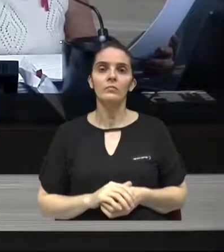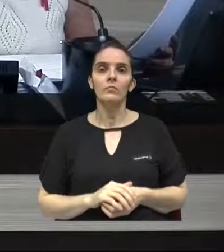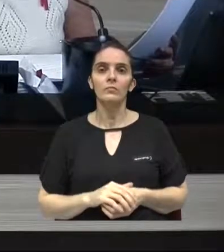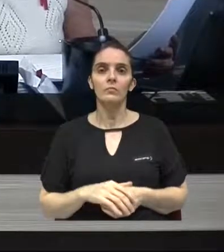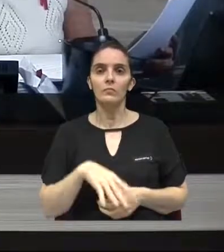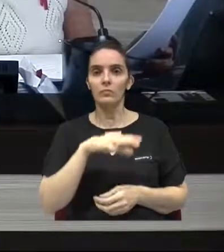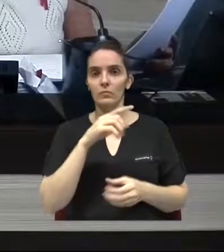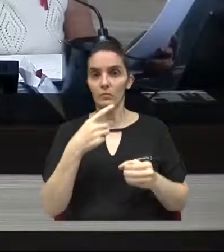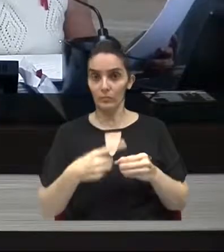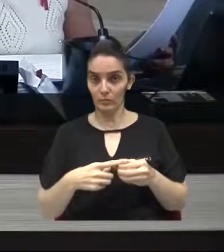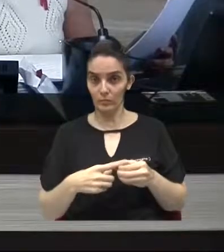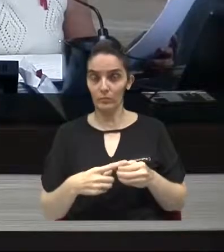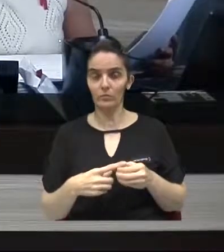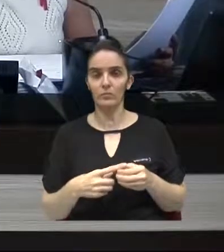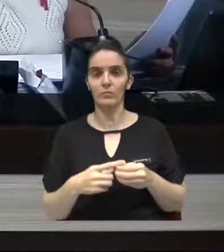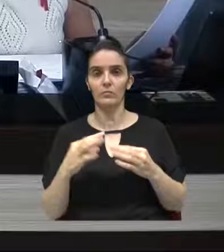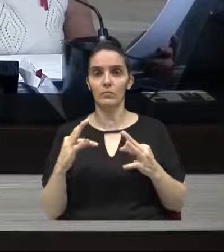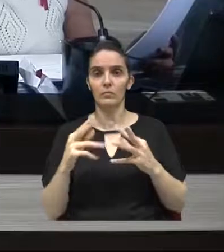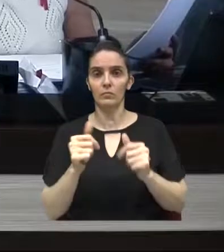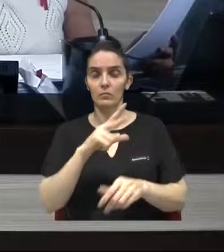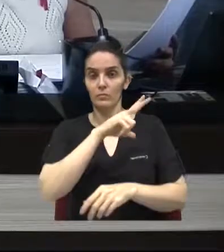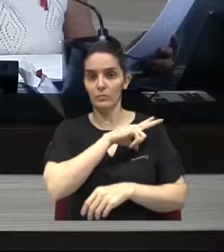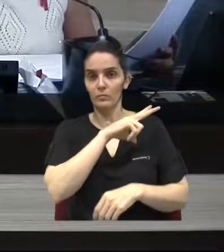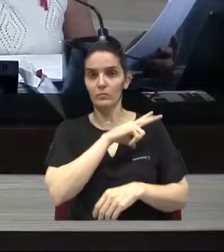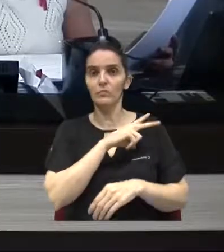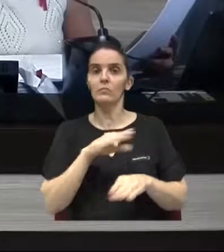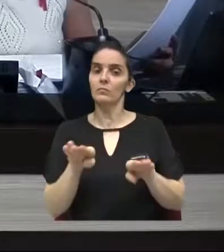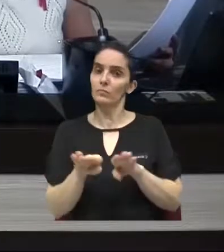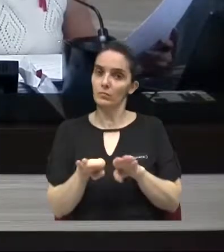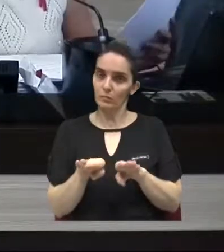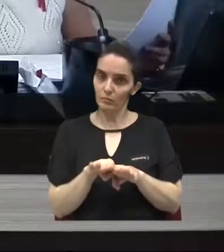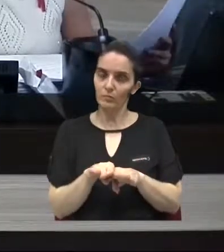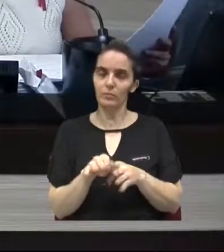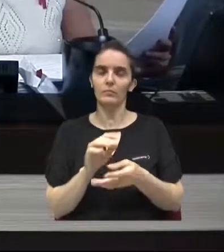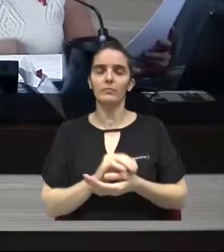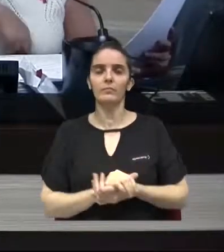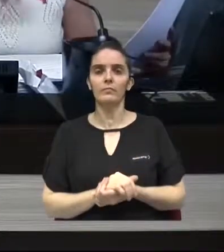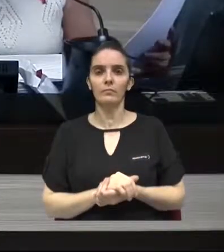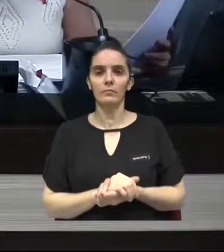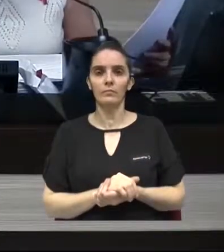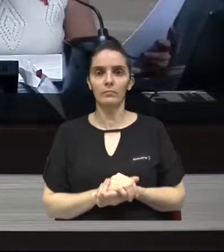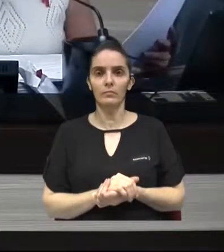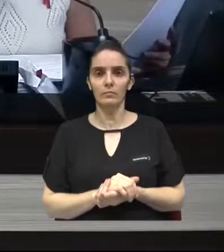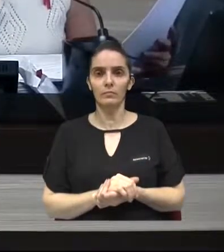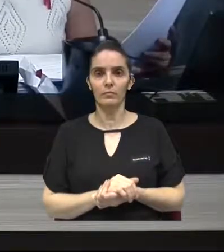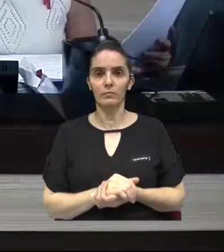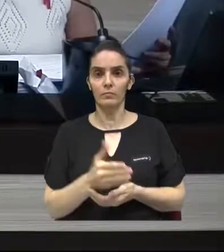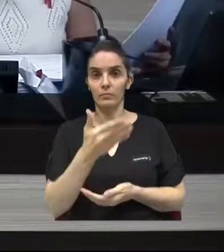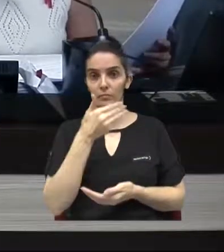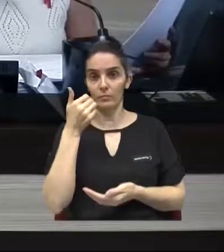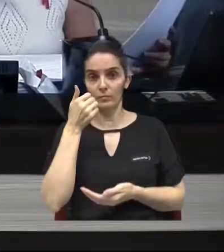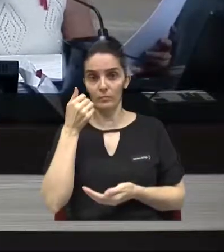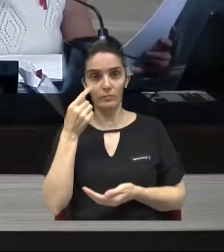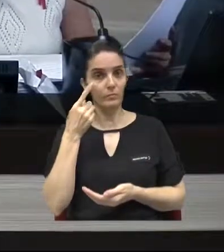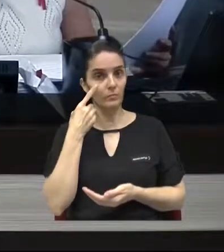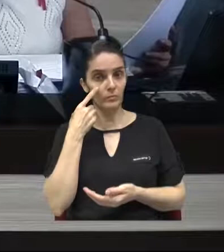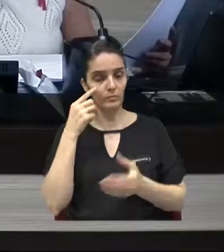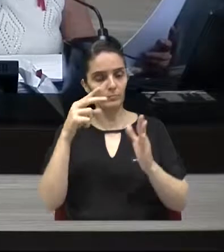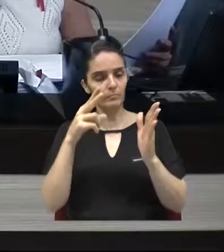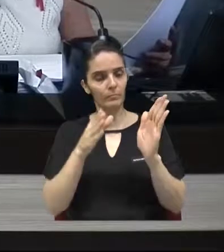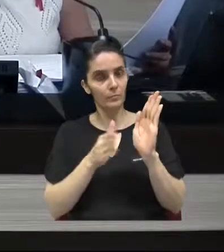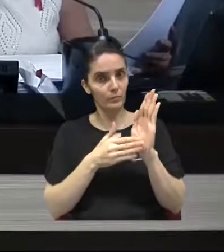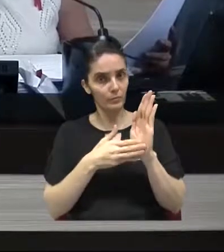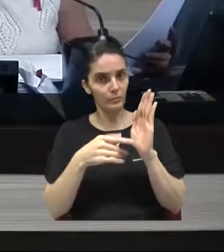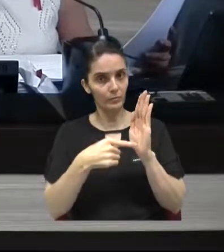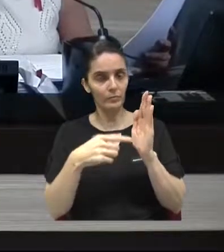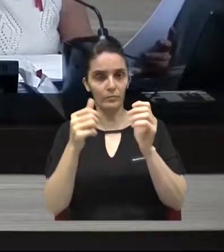município e suas competências privativas e concorrentes, e da outras providências. Para melhor análise da proposta,